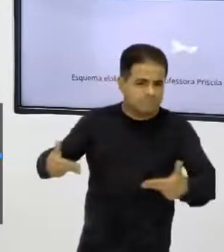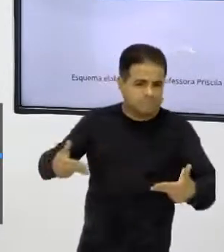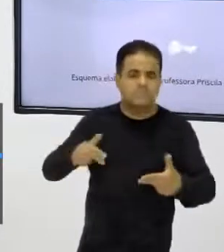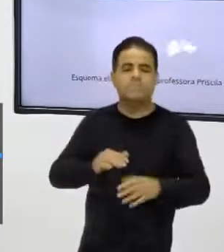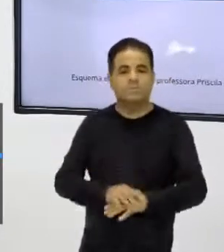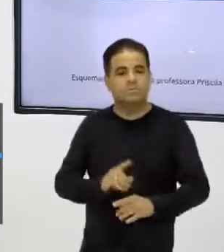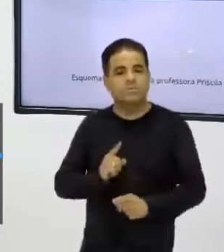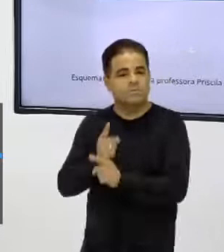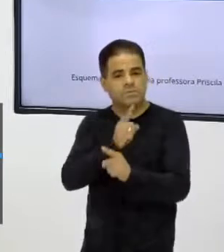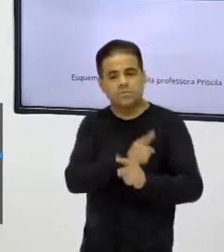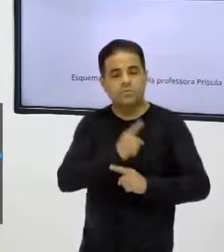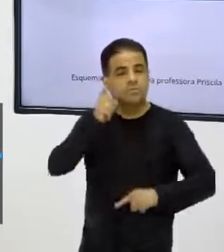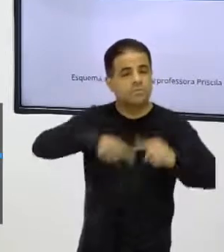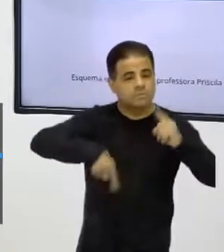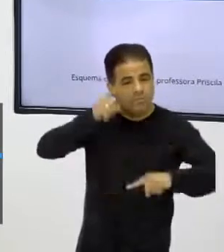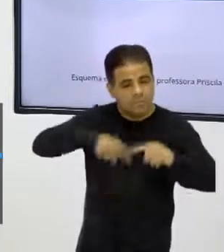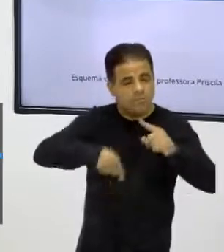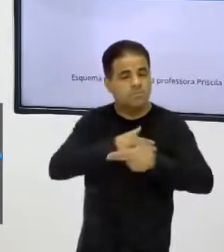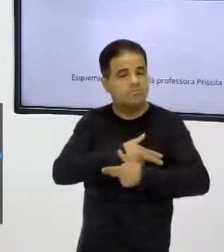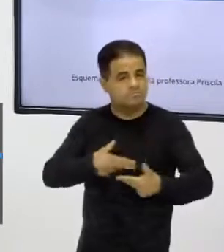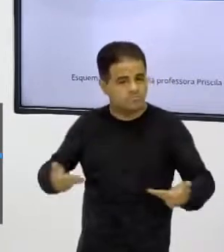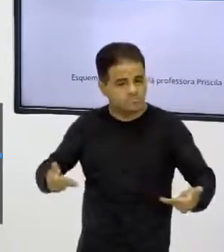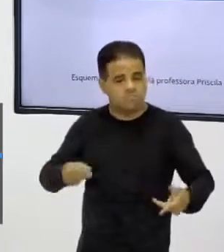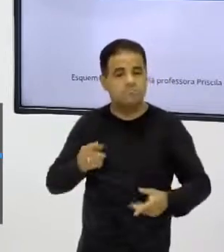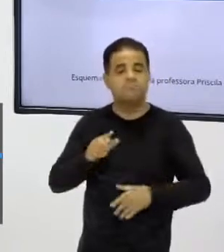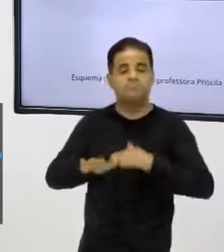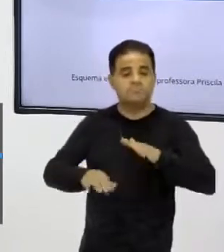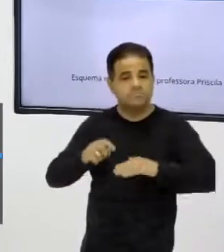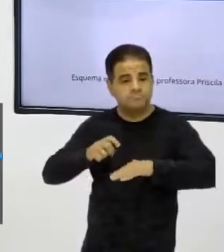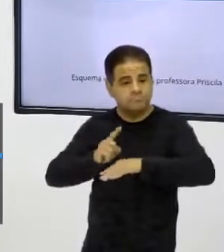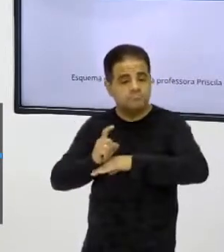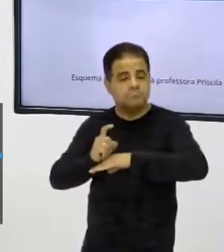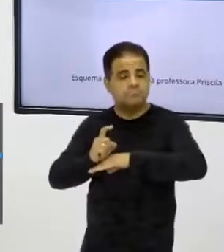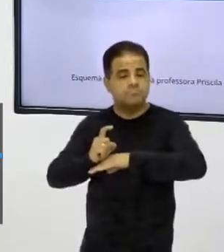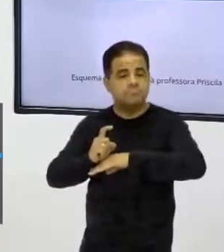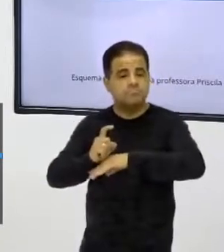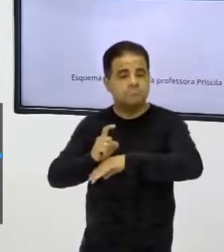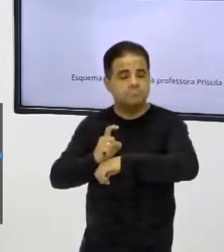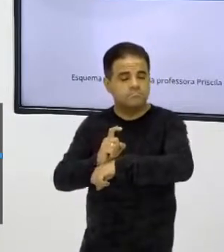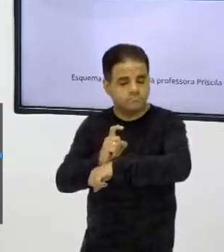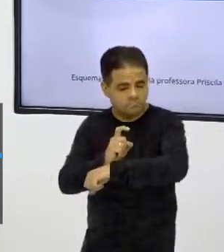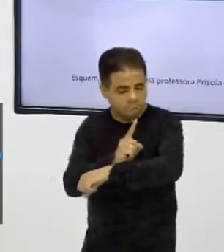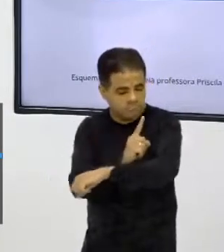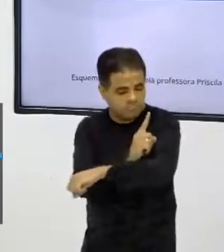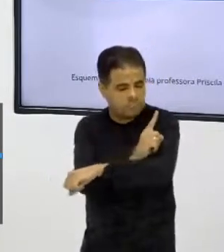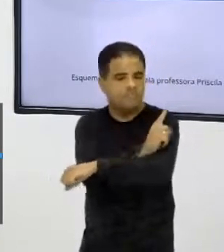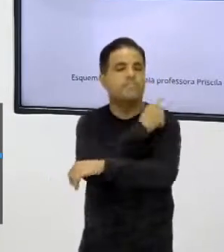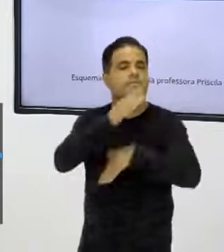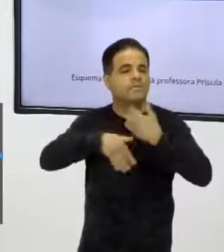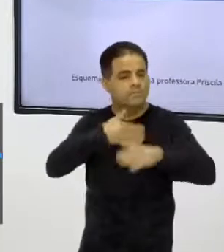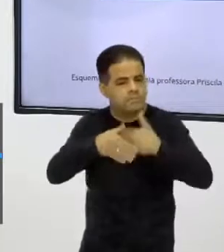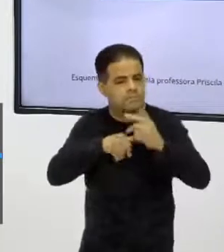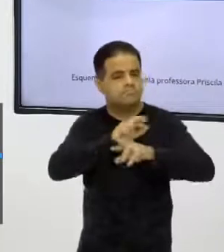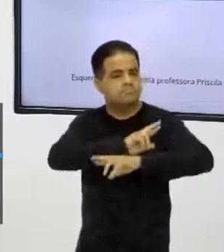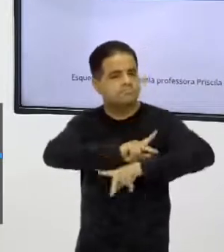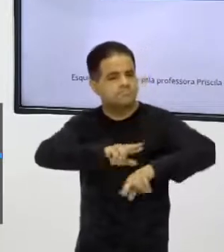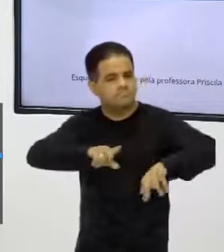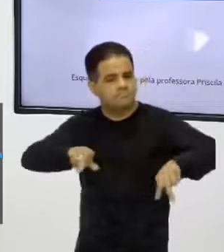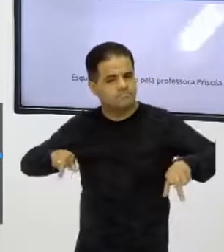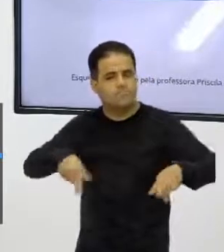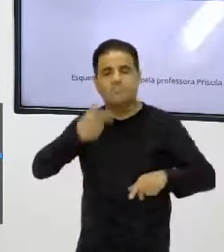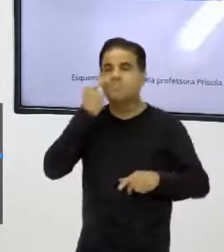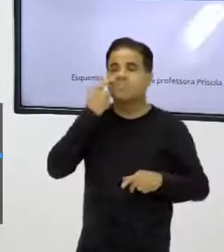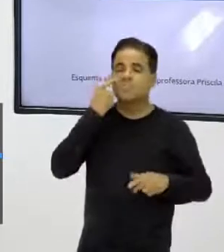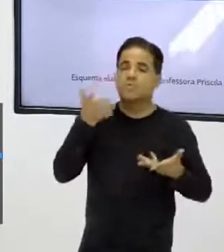isso e mesmo. outros né? materiais, né? São consideradas evidências da evolução, porque esse registro mostra frequentemente organismos bastante diferentes do que